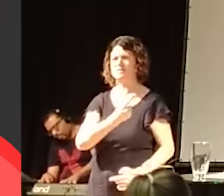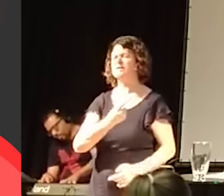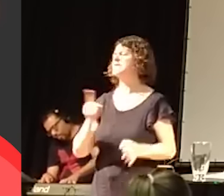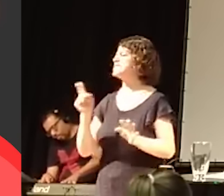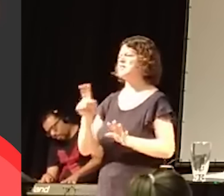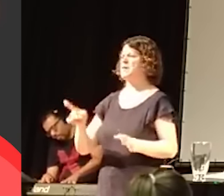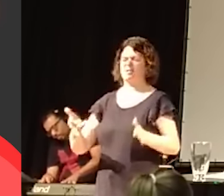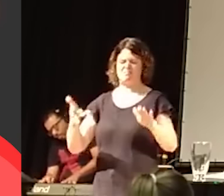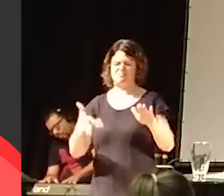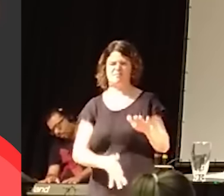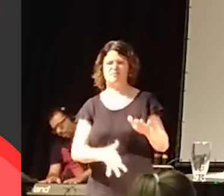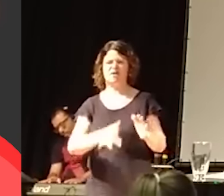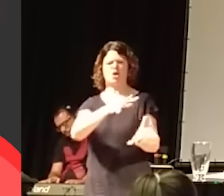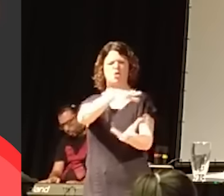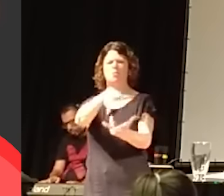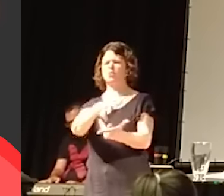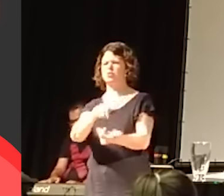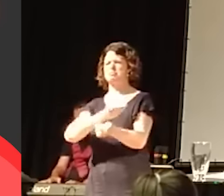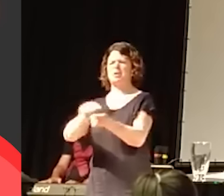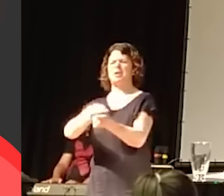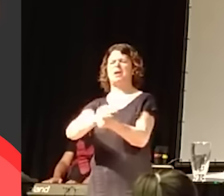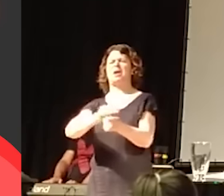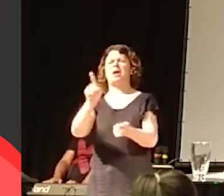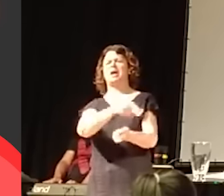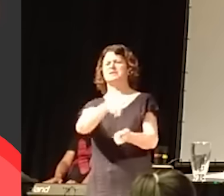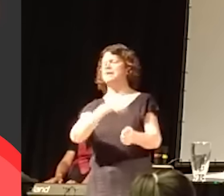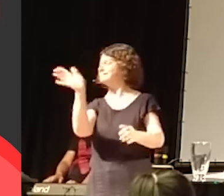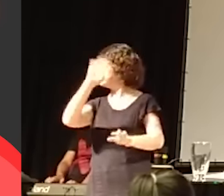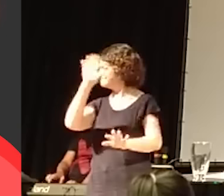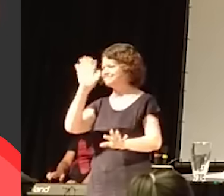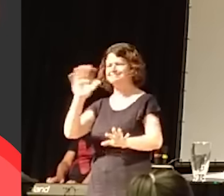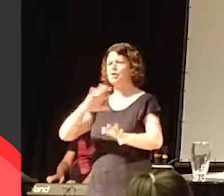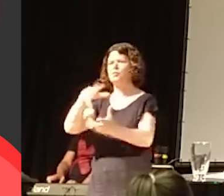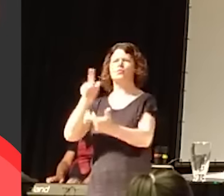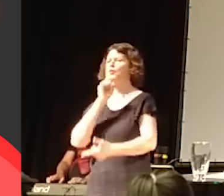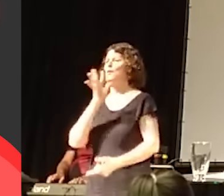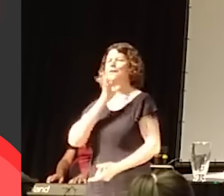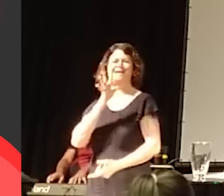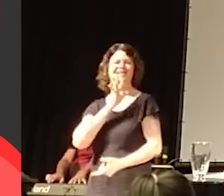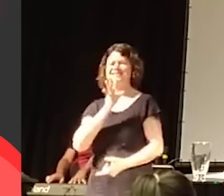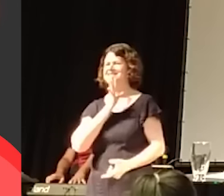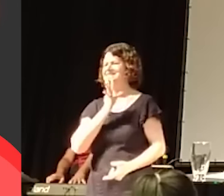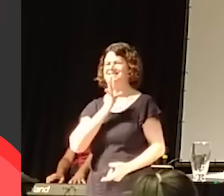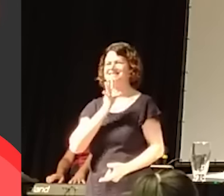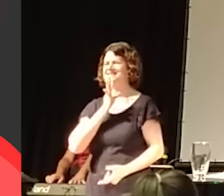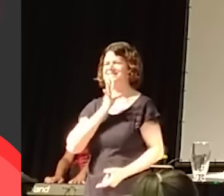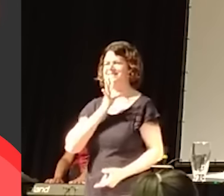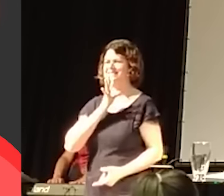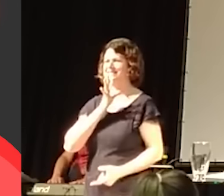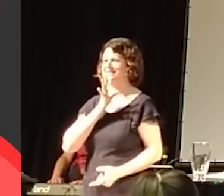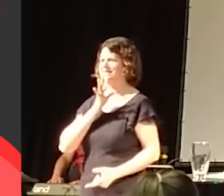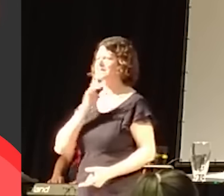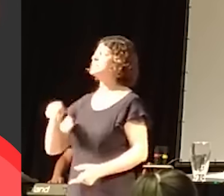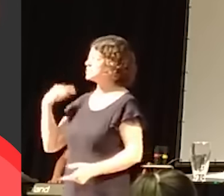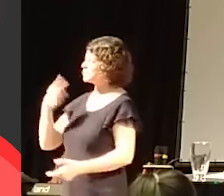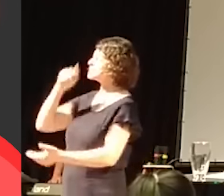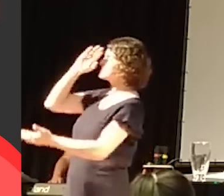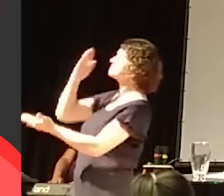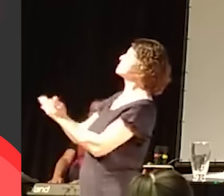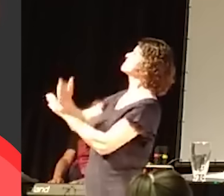coisa que este mundo pode apagar mas é coisa que este mundo nem sequer conheceu e nela senhor nós